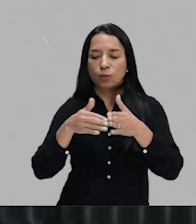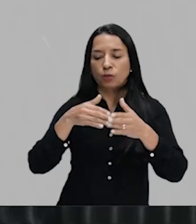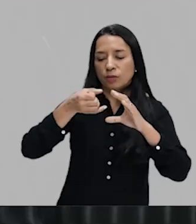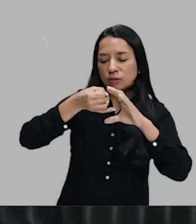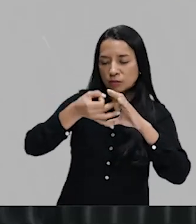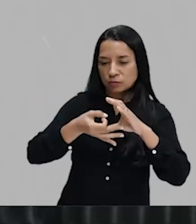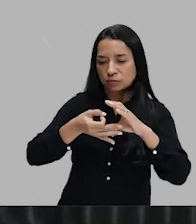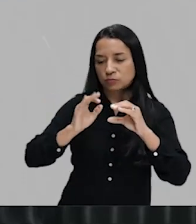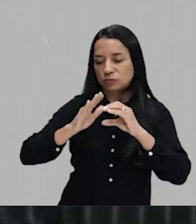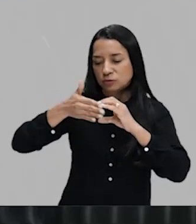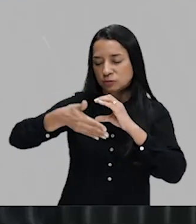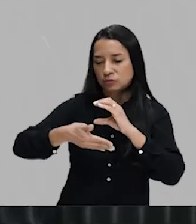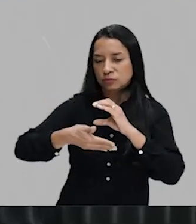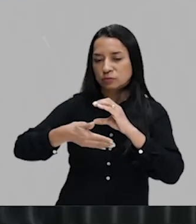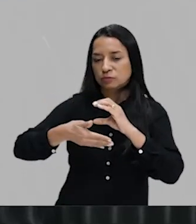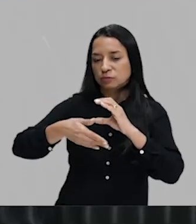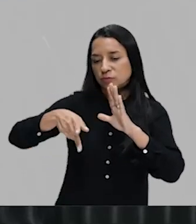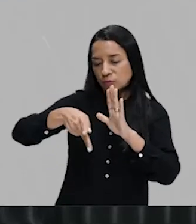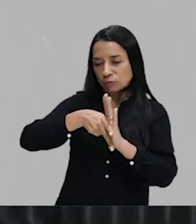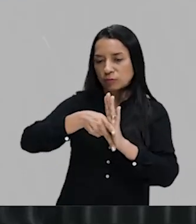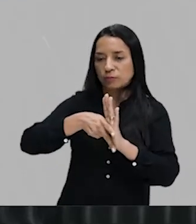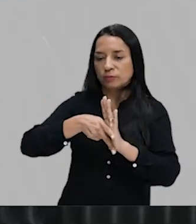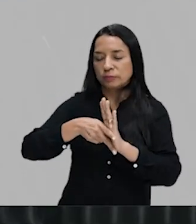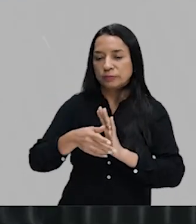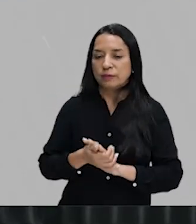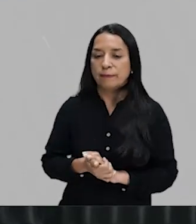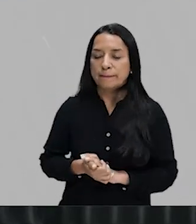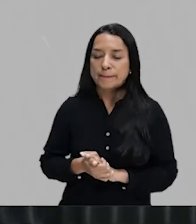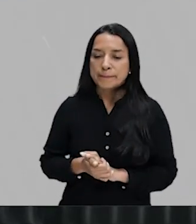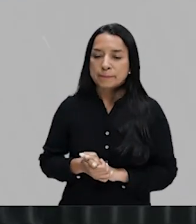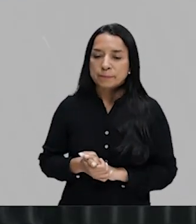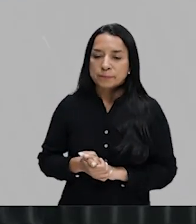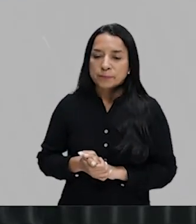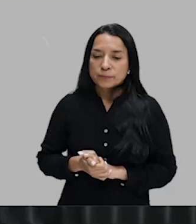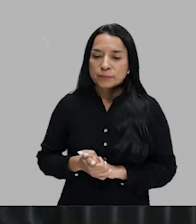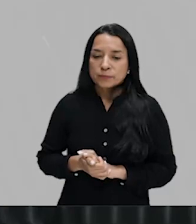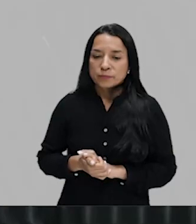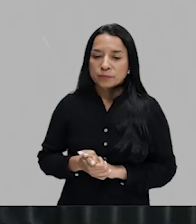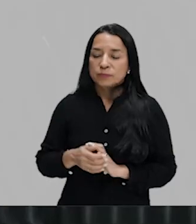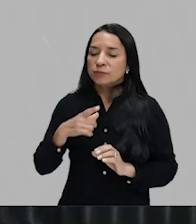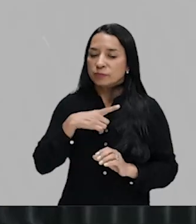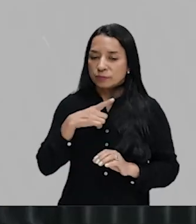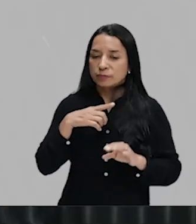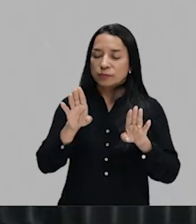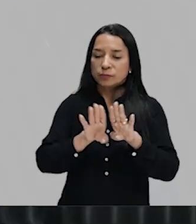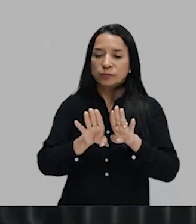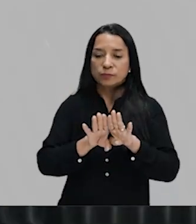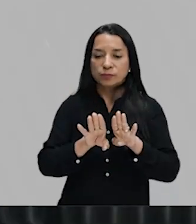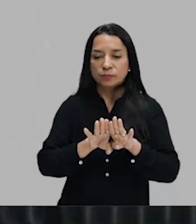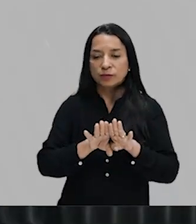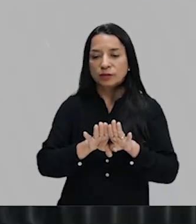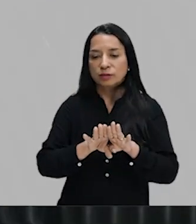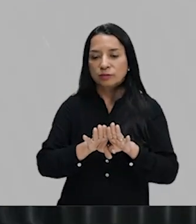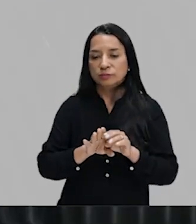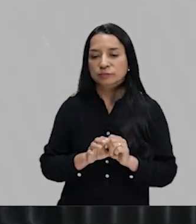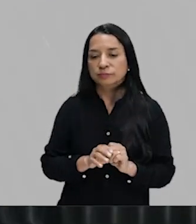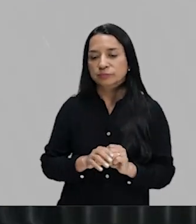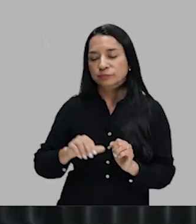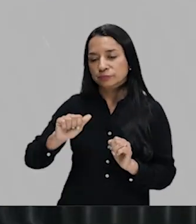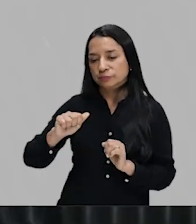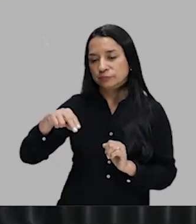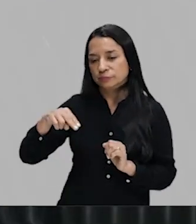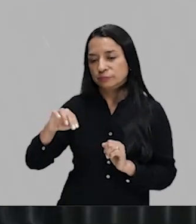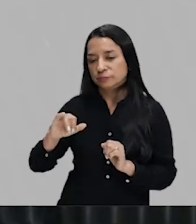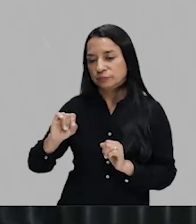é subconjunto dele próprio, tá bom? E temos aqui a chamada propriedade